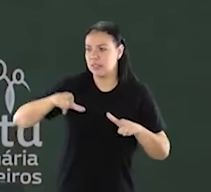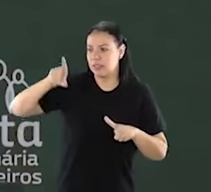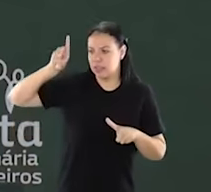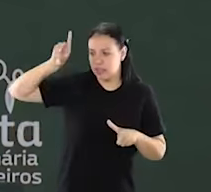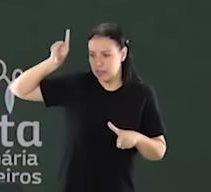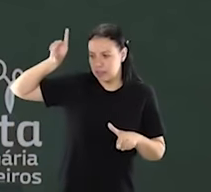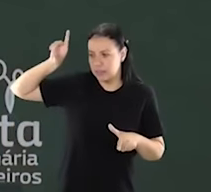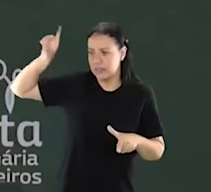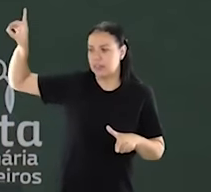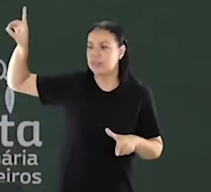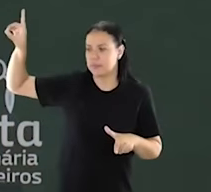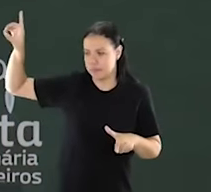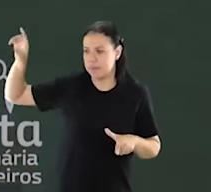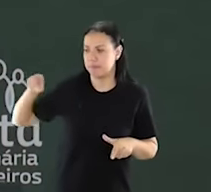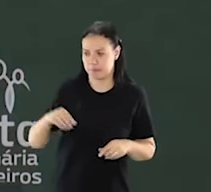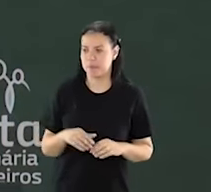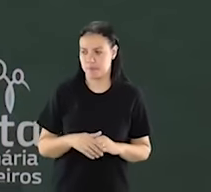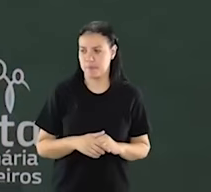Deus?